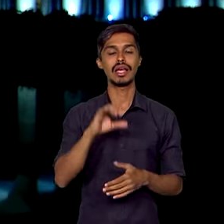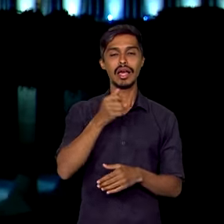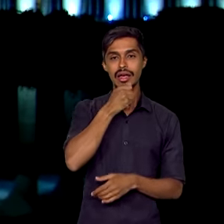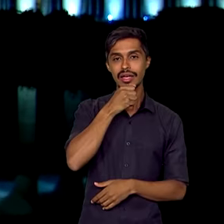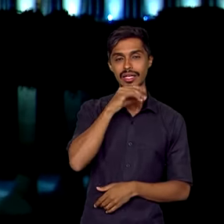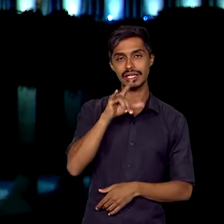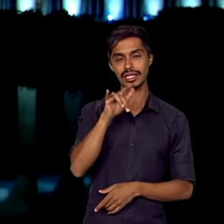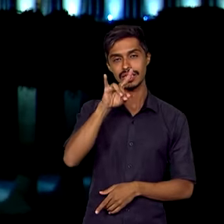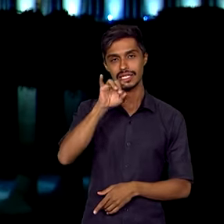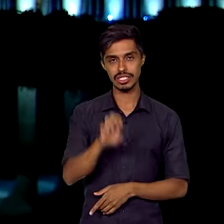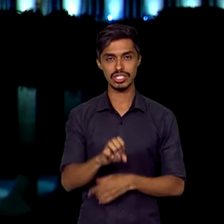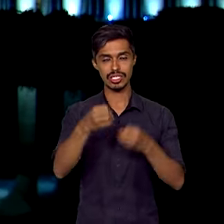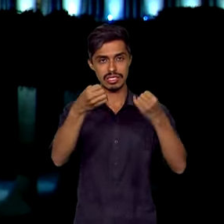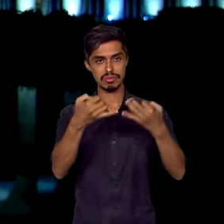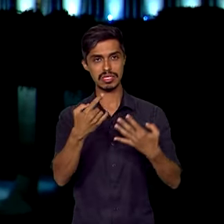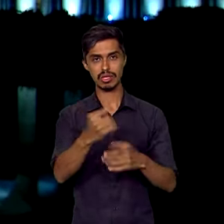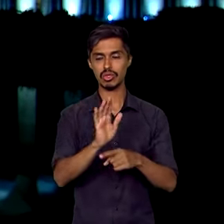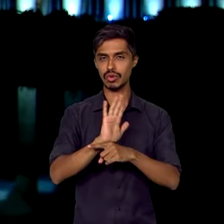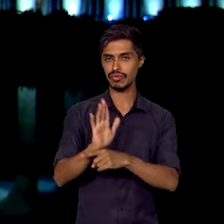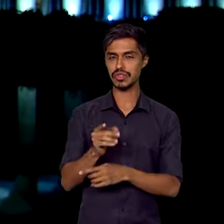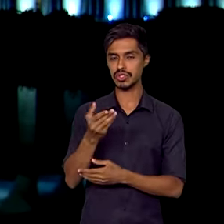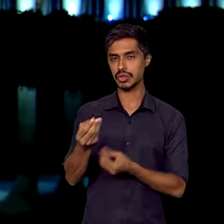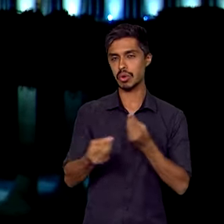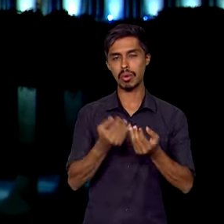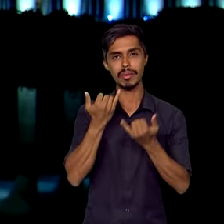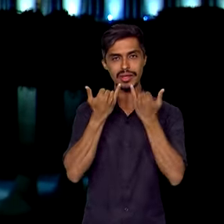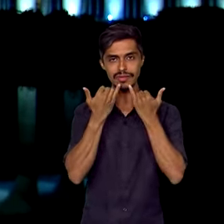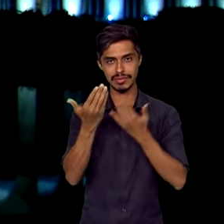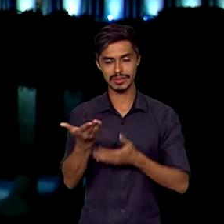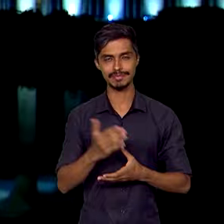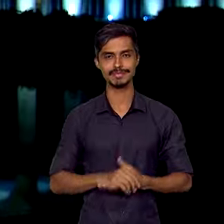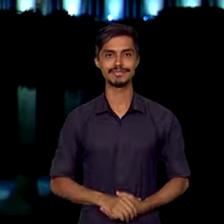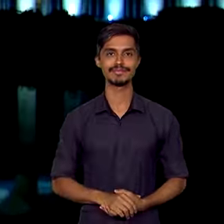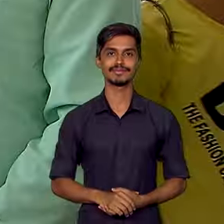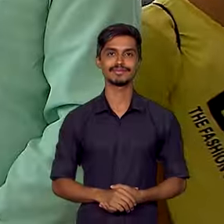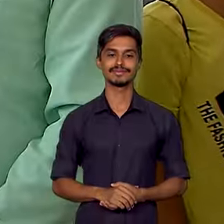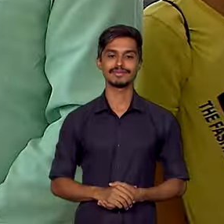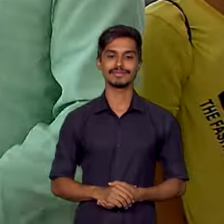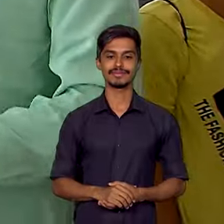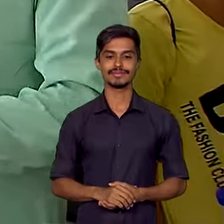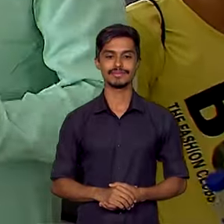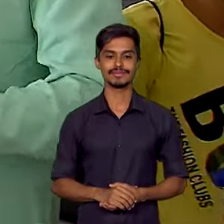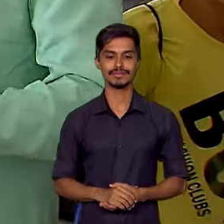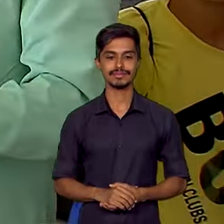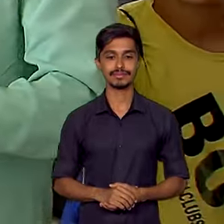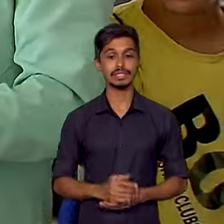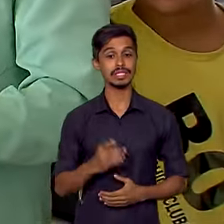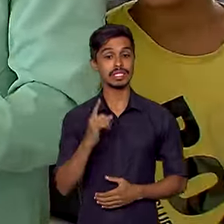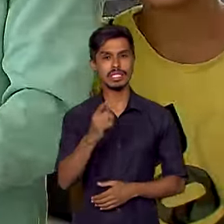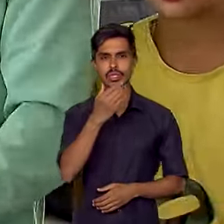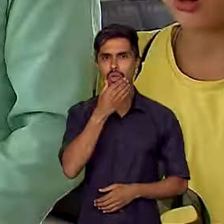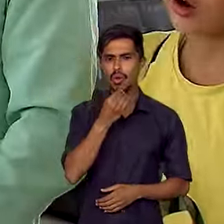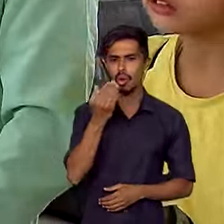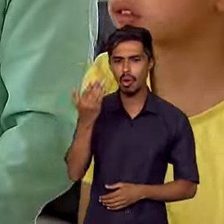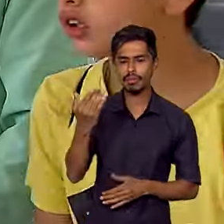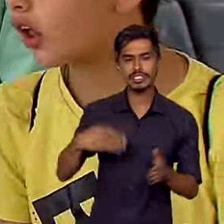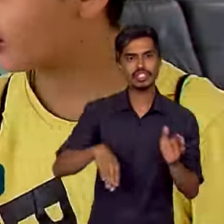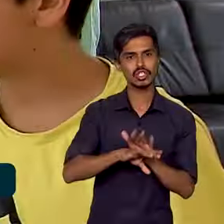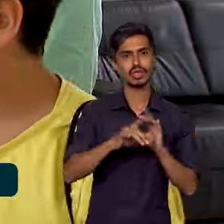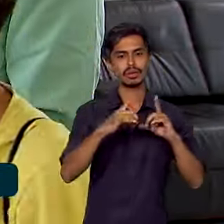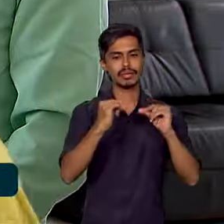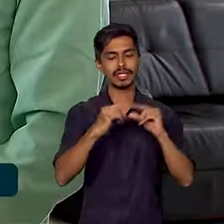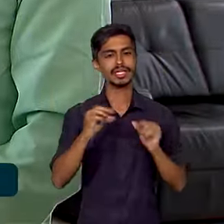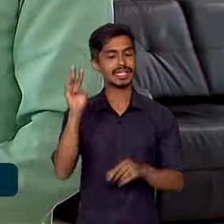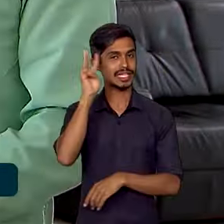Lopes preparou uma reportagem com mais informações para a gente. Vamos assistir. Esse repatriado chegou a Brasília